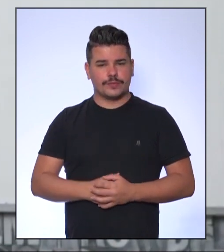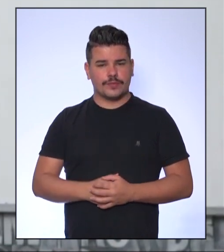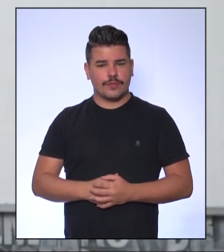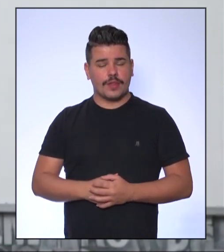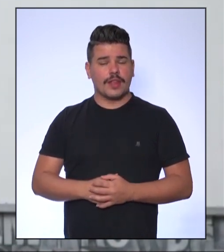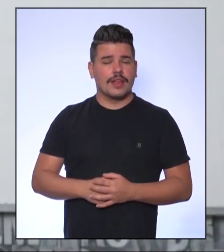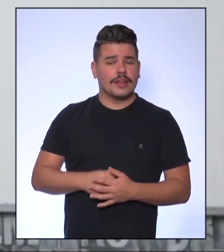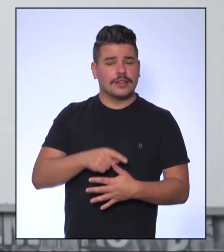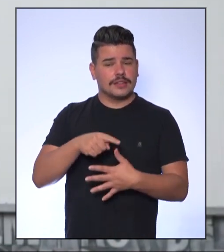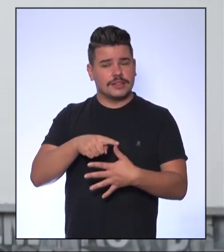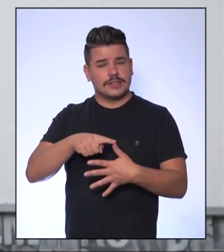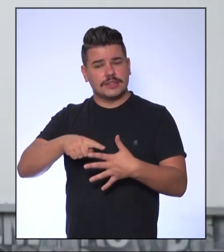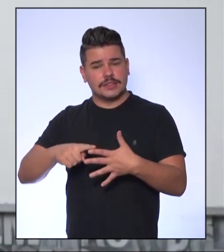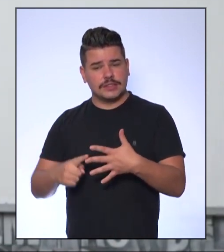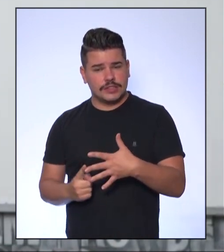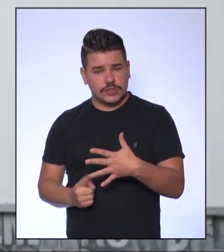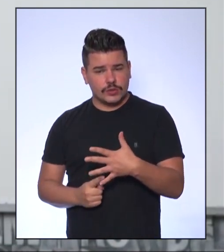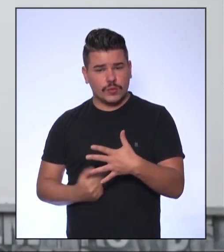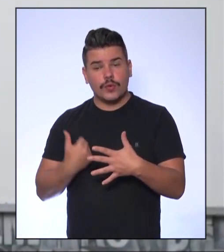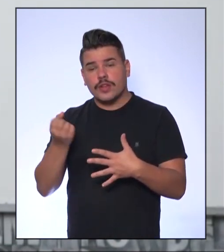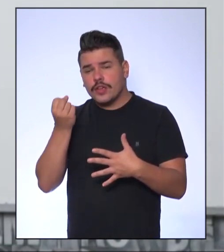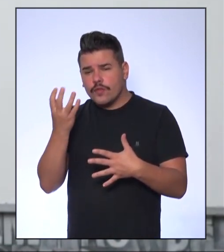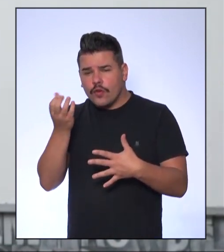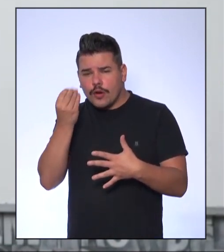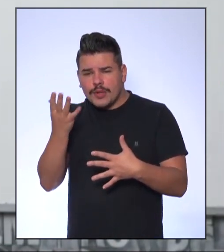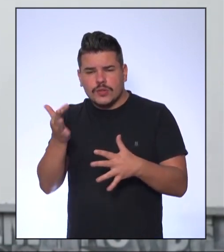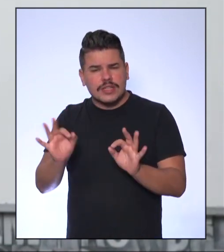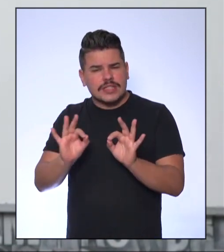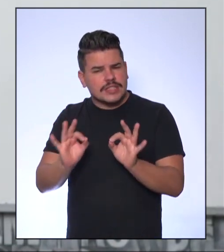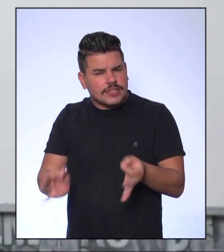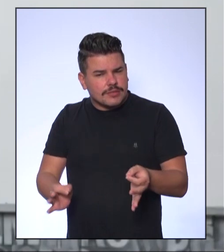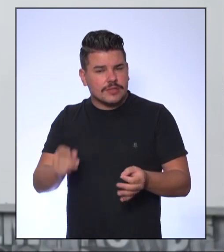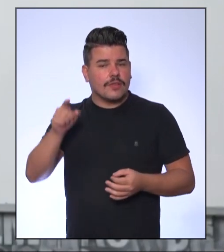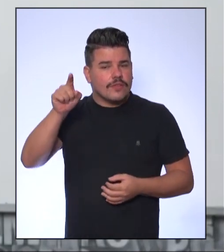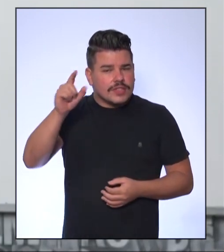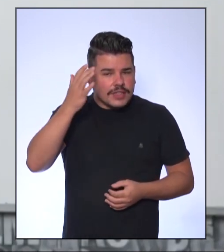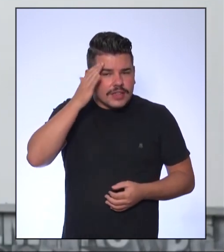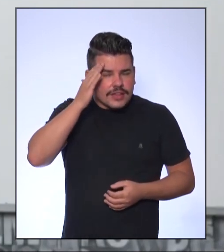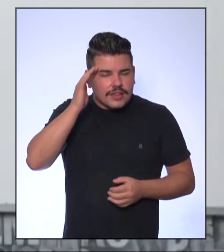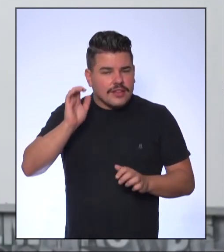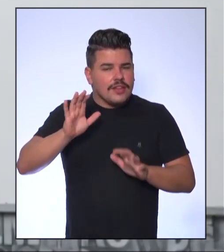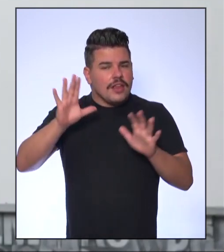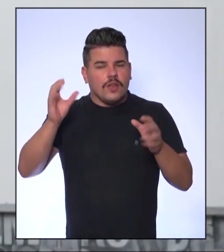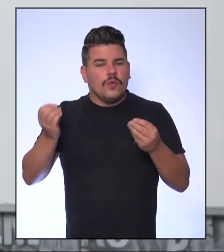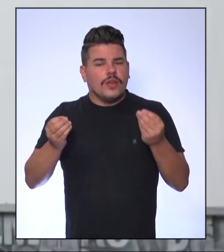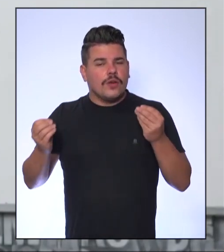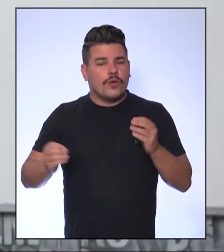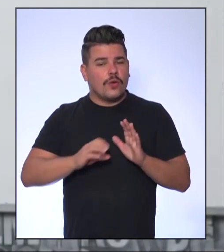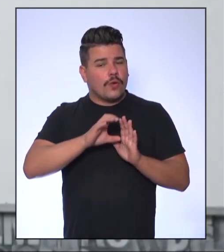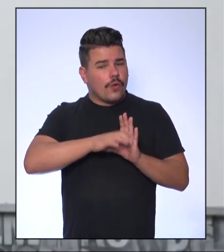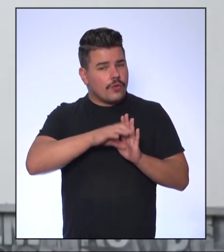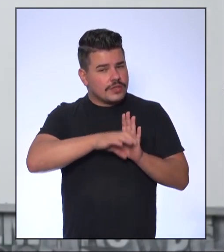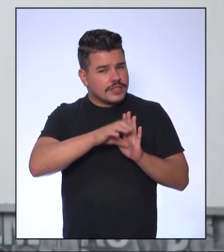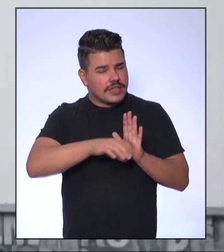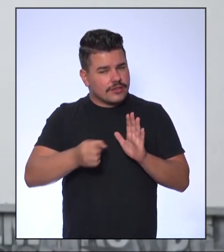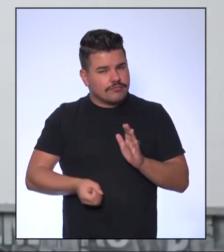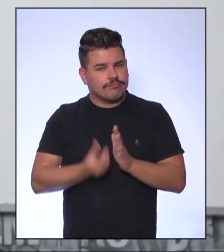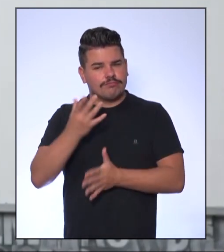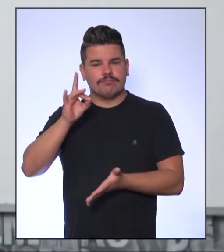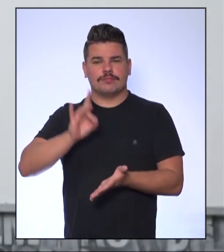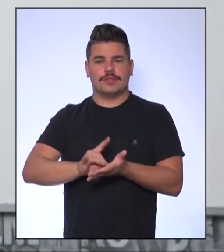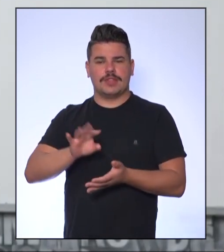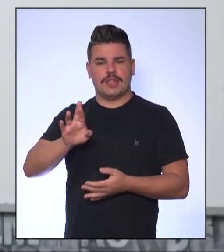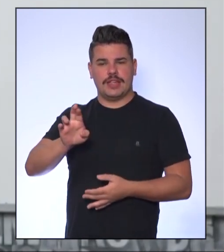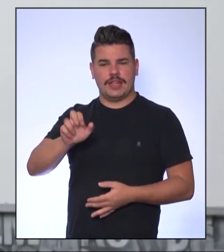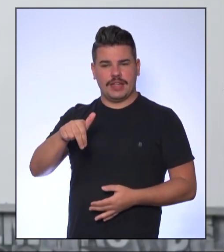5 informações básicas para você começar a ter este conceito renascentista bem edificado.